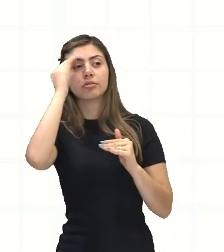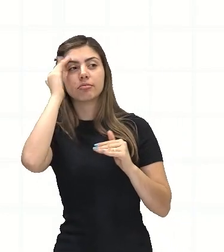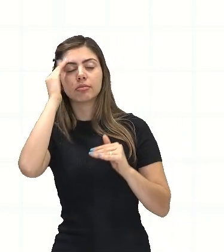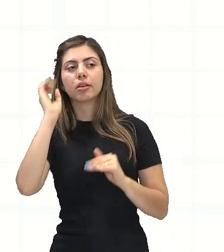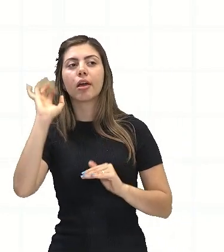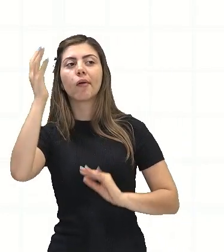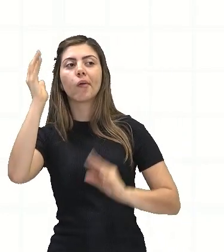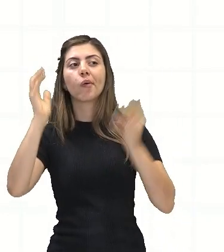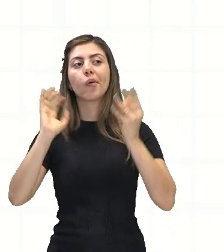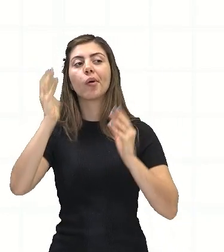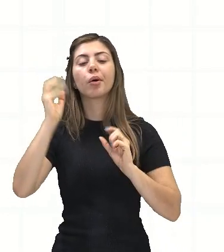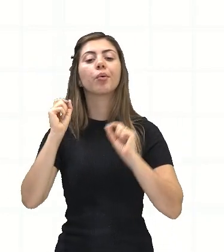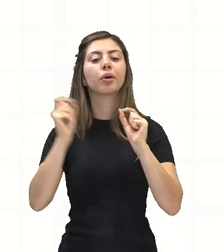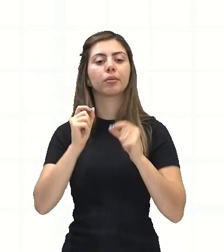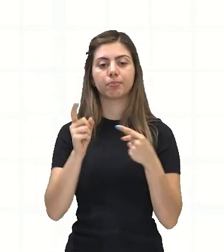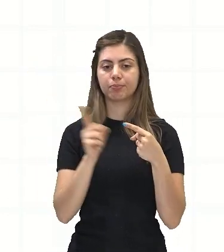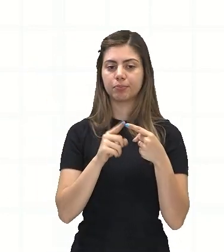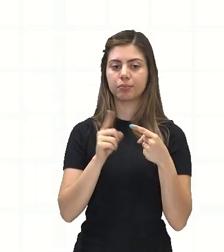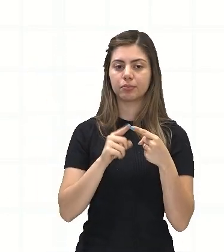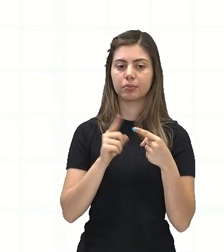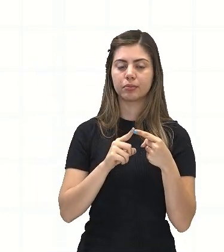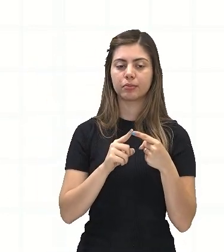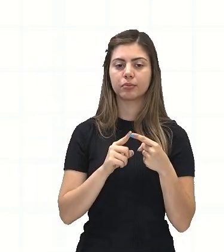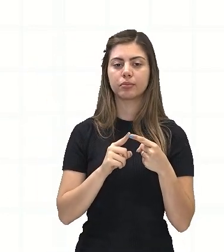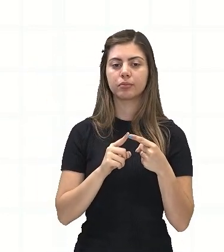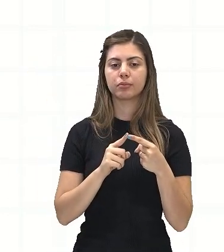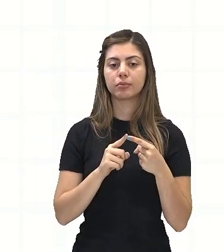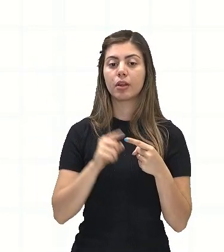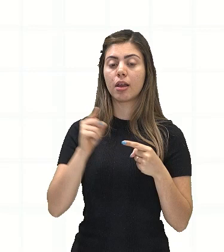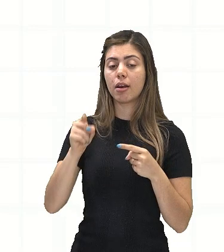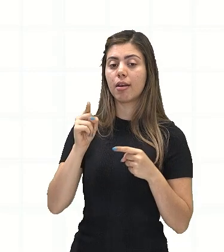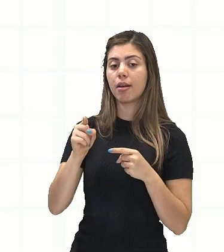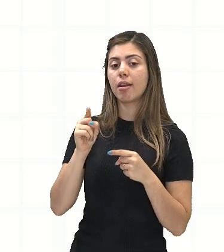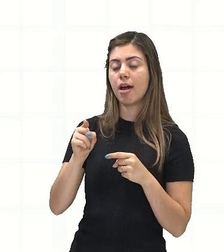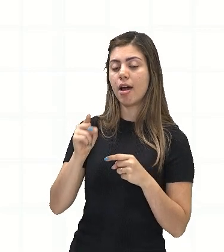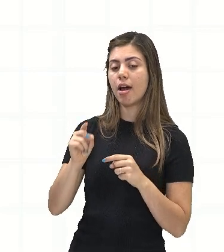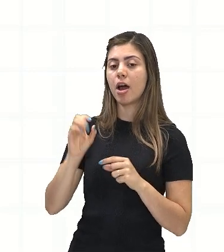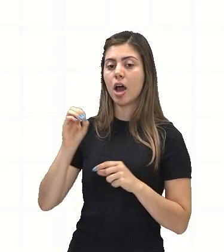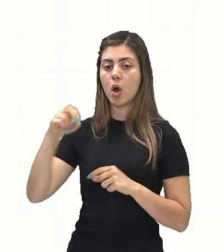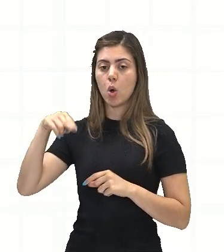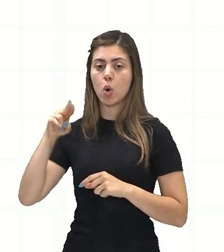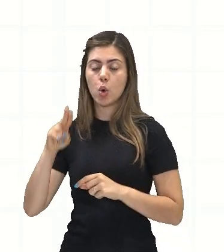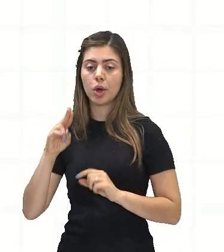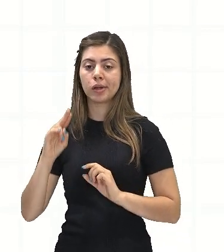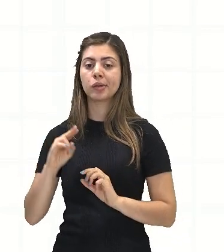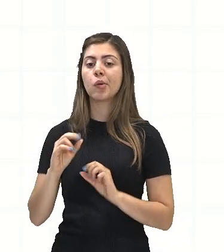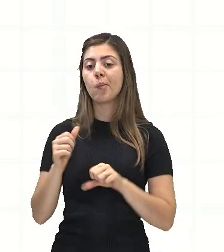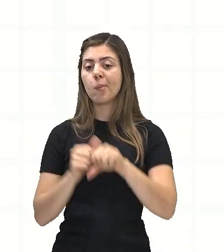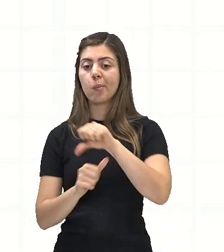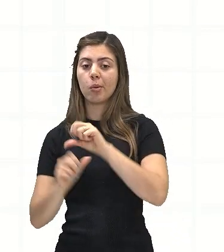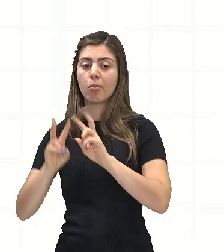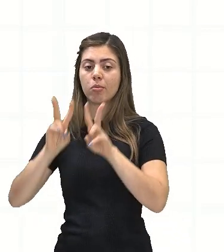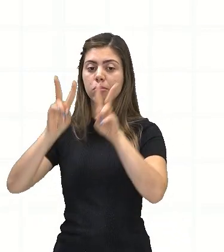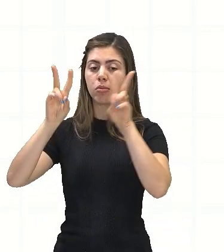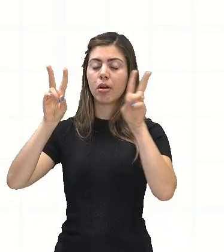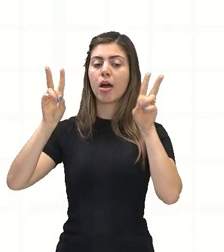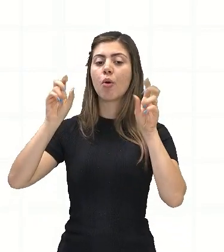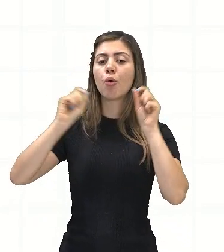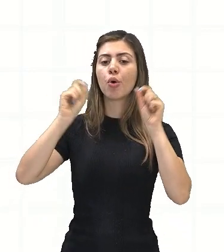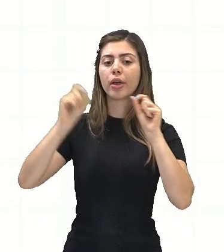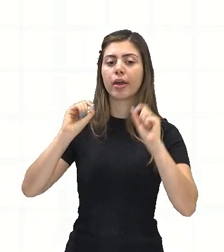aconteceu? A primeira, que diz a das Nações Unidas sobre Mudanças Climáticas de